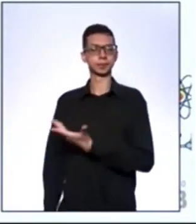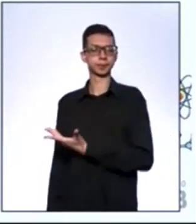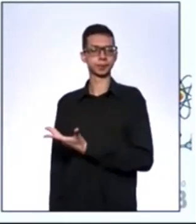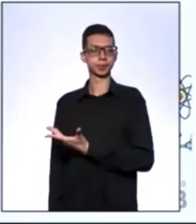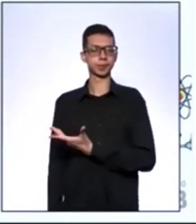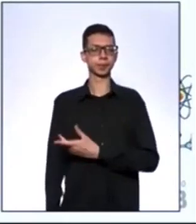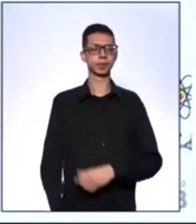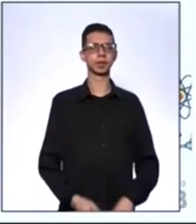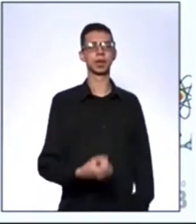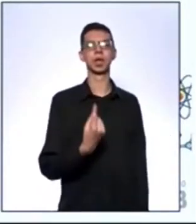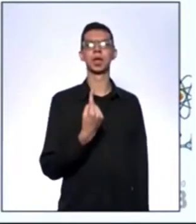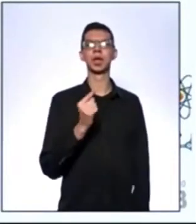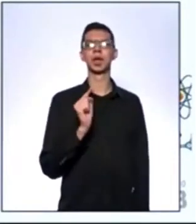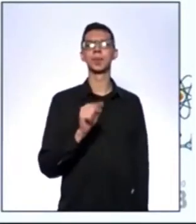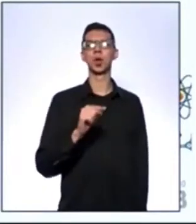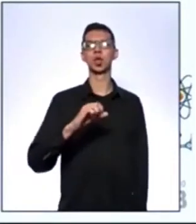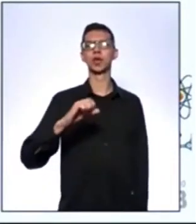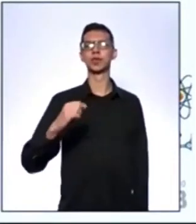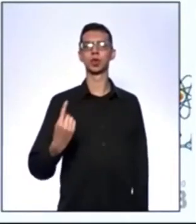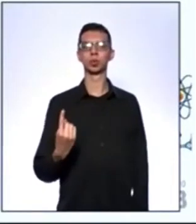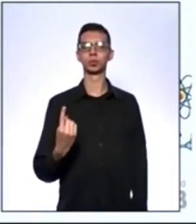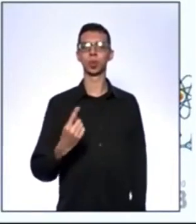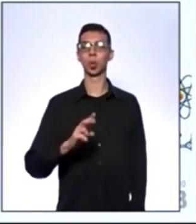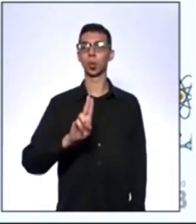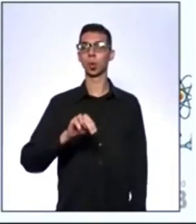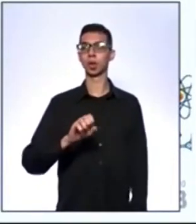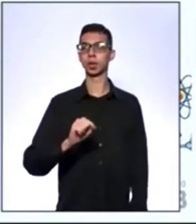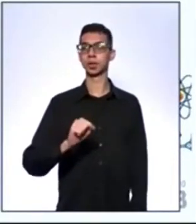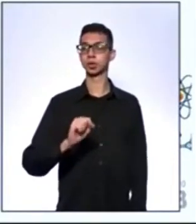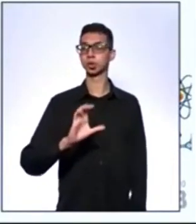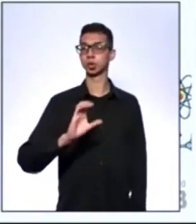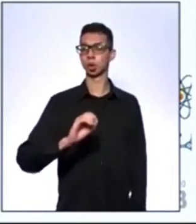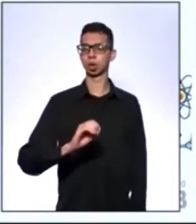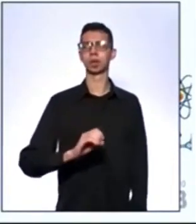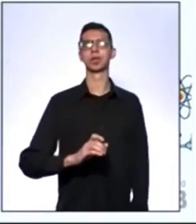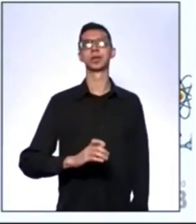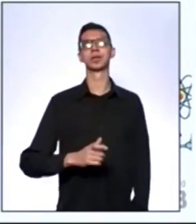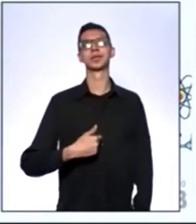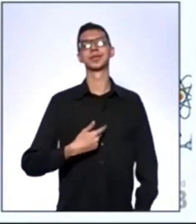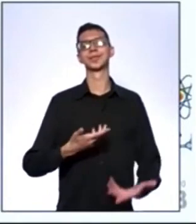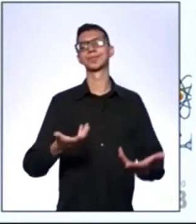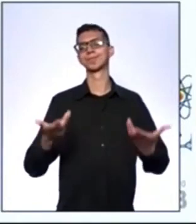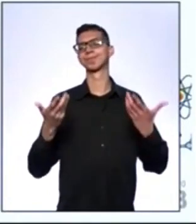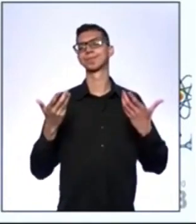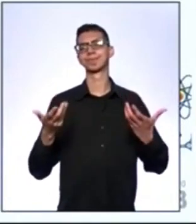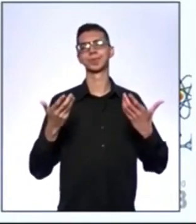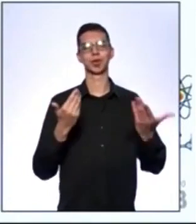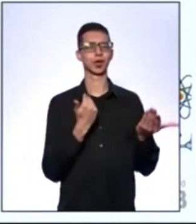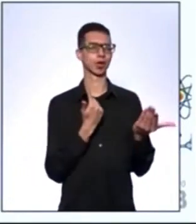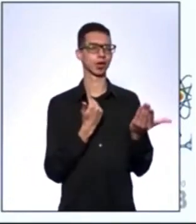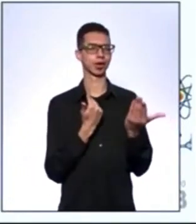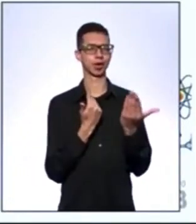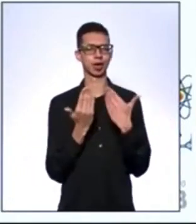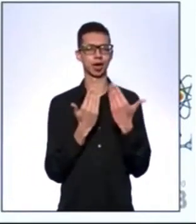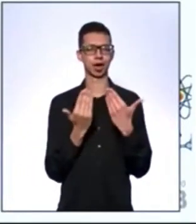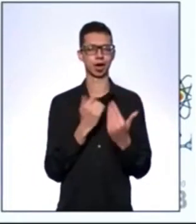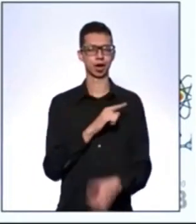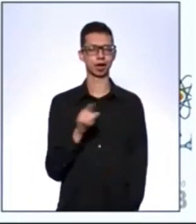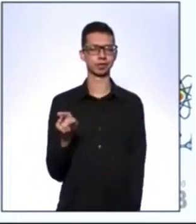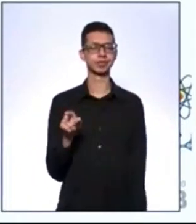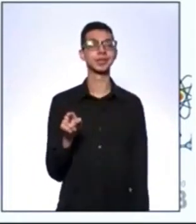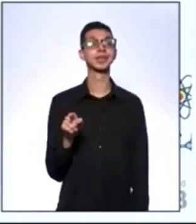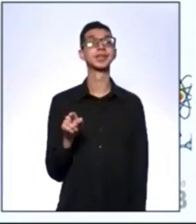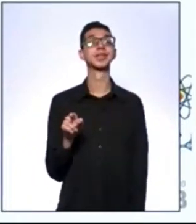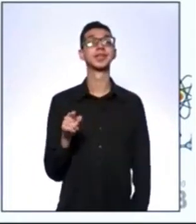1991. A Unesco... eu quero muito falar disso com você. Muito. Portanto, isso